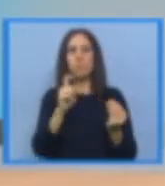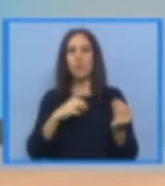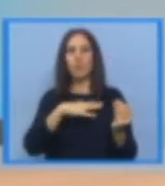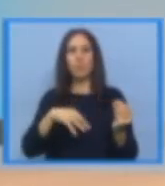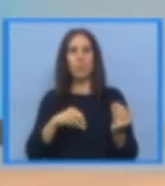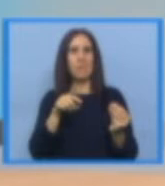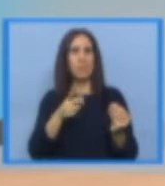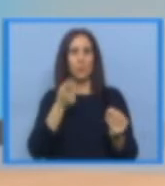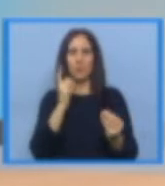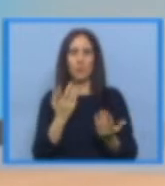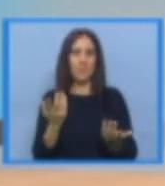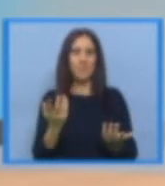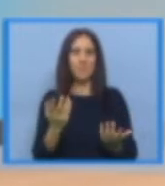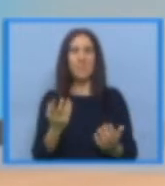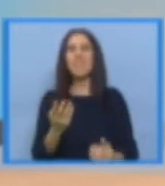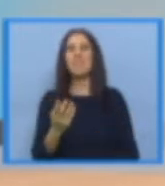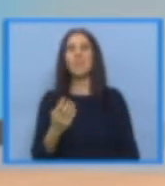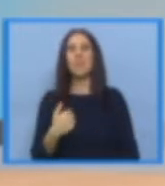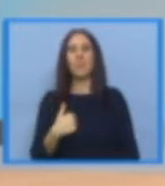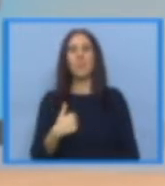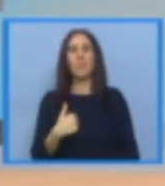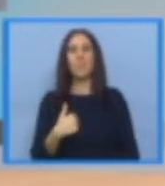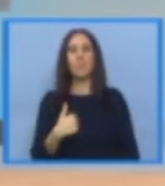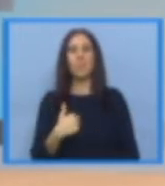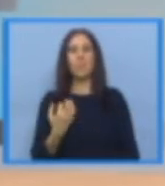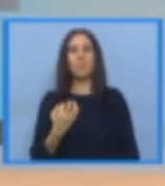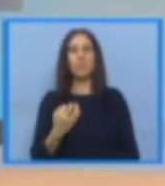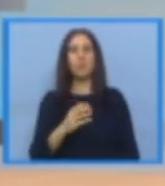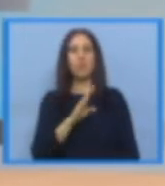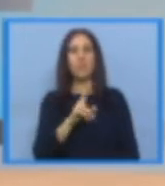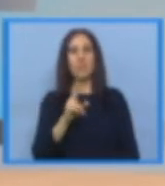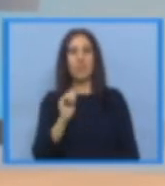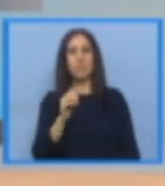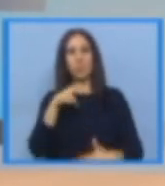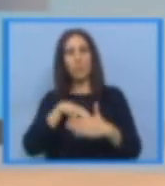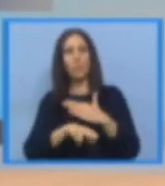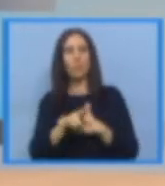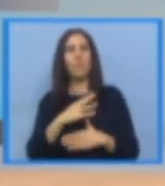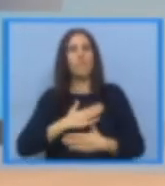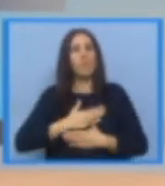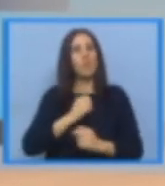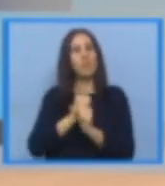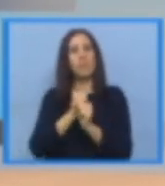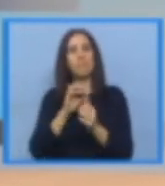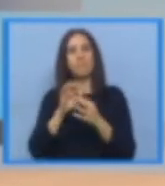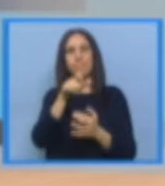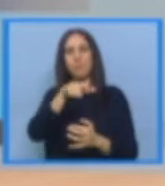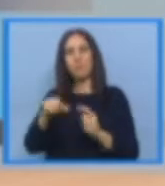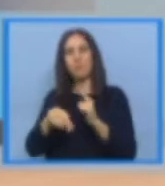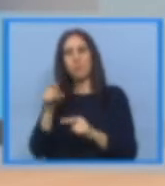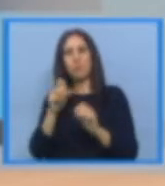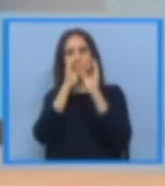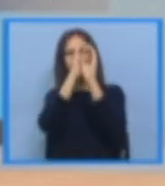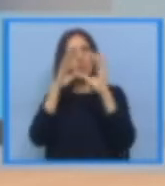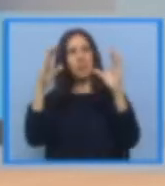por aí, não é? E eu, quando fui ao JRS com esta vontade de trabalhar pelos refugiados, era muito a ideia de